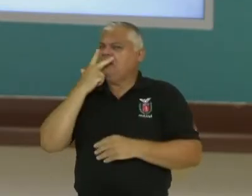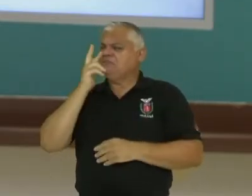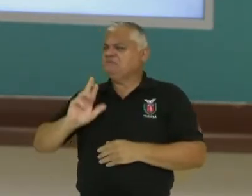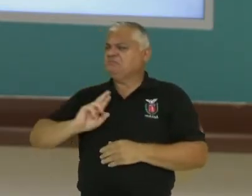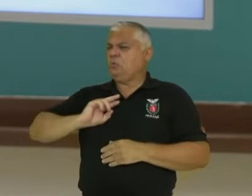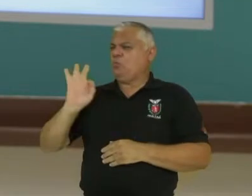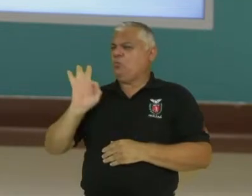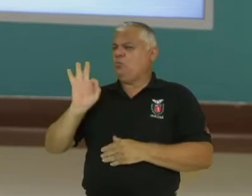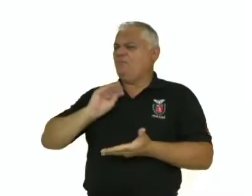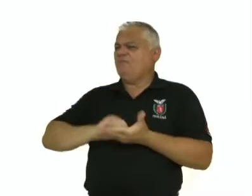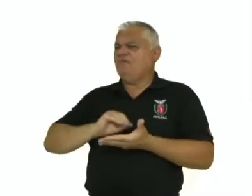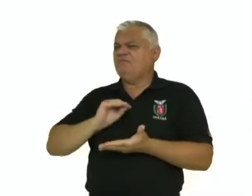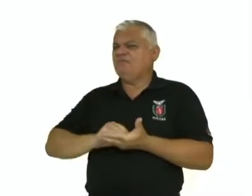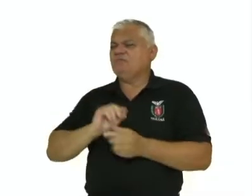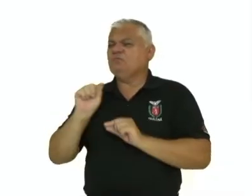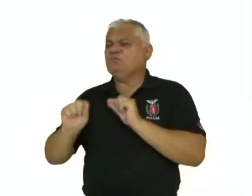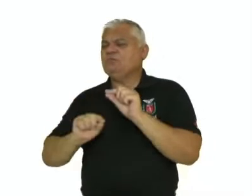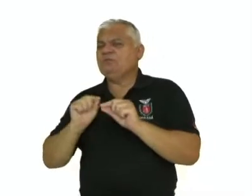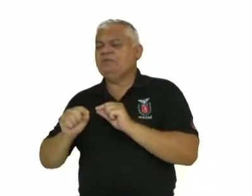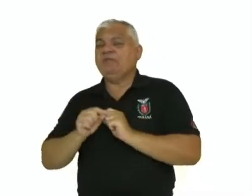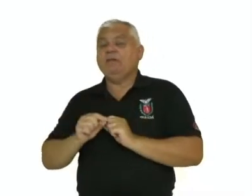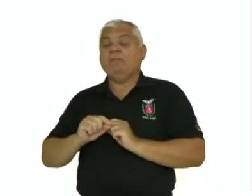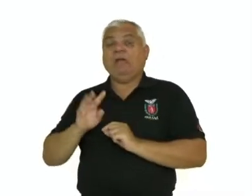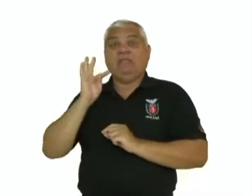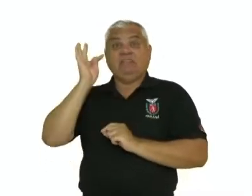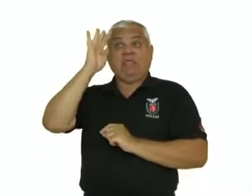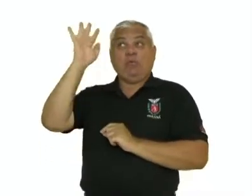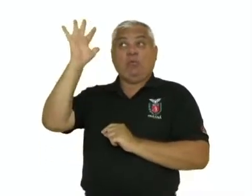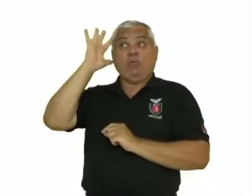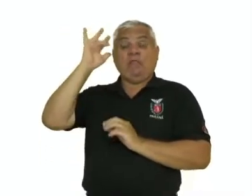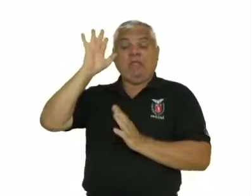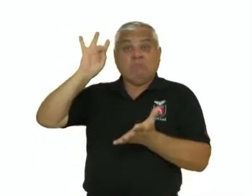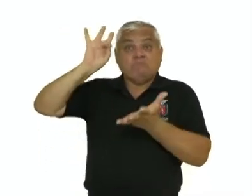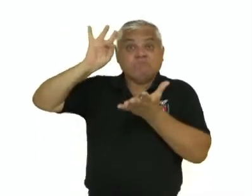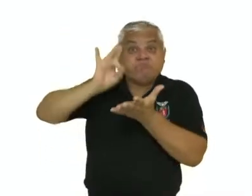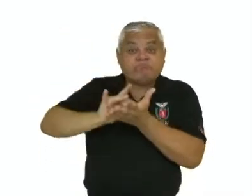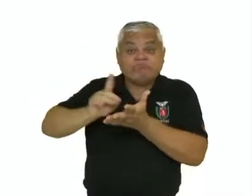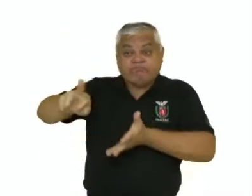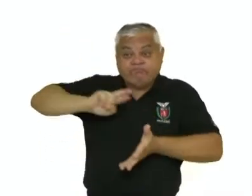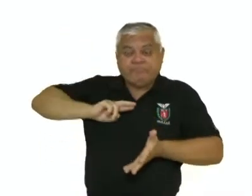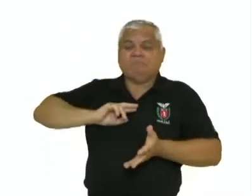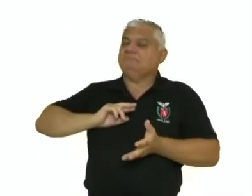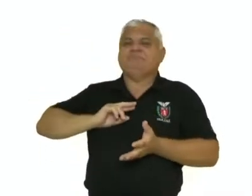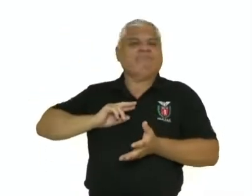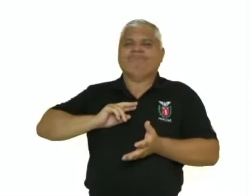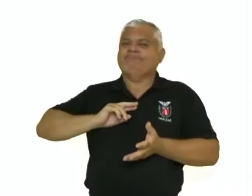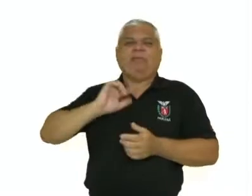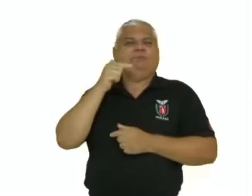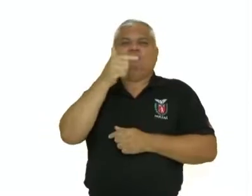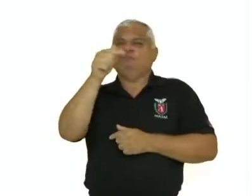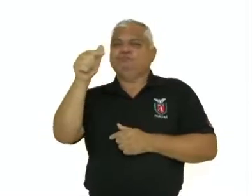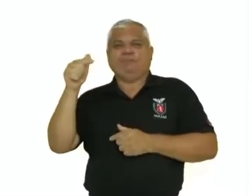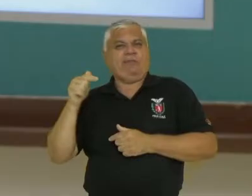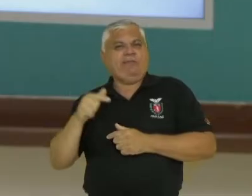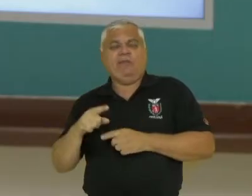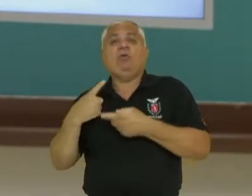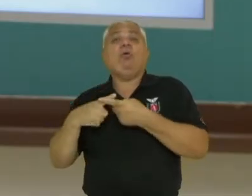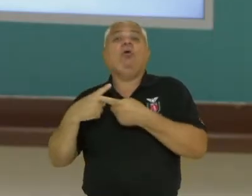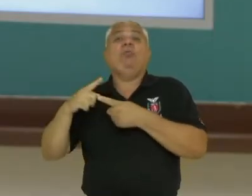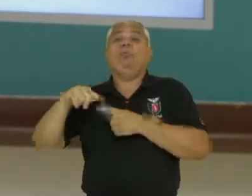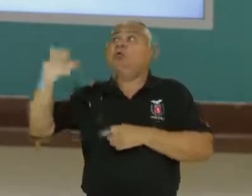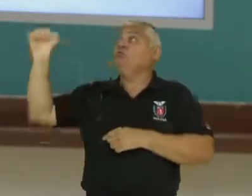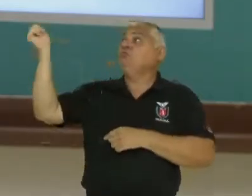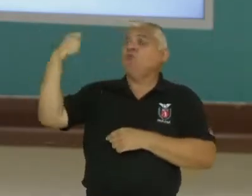respondidas, visto que não há uma teoria que satisfaça todas as questões que perpassam a formação do Sol e dos